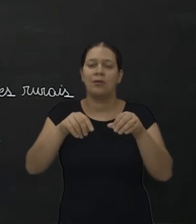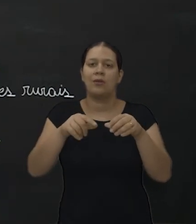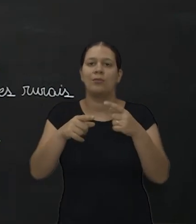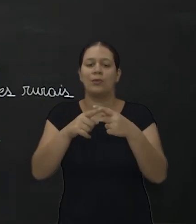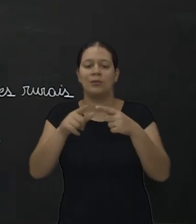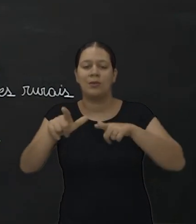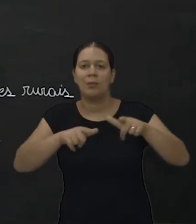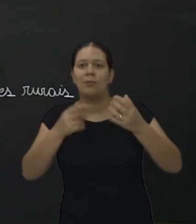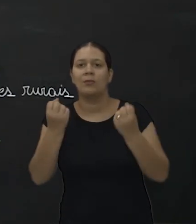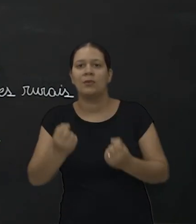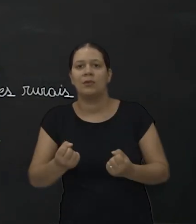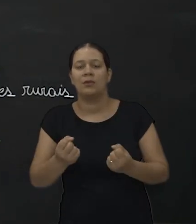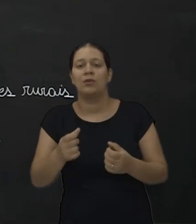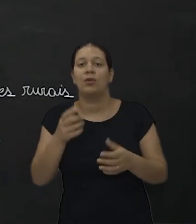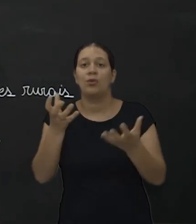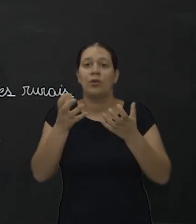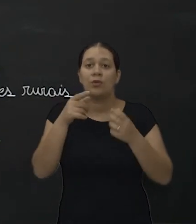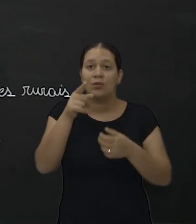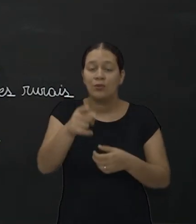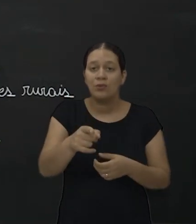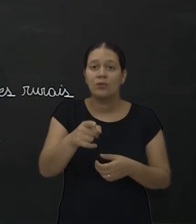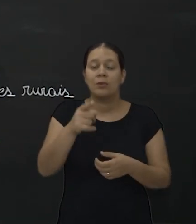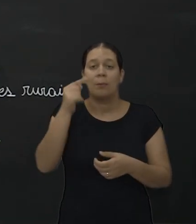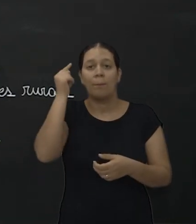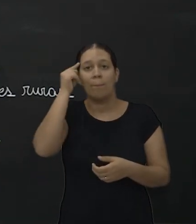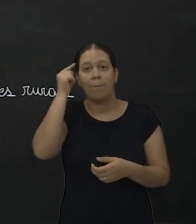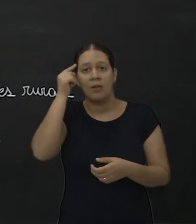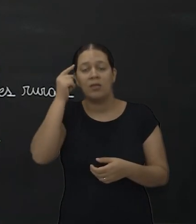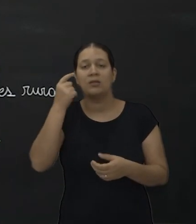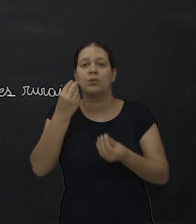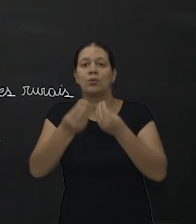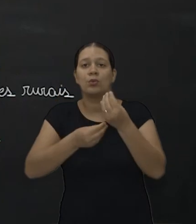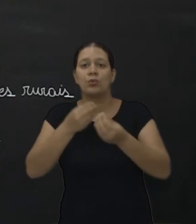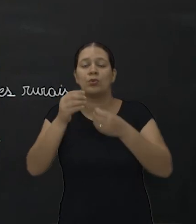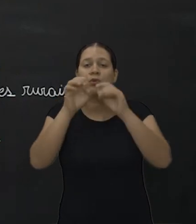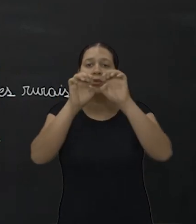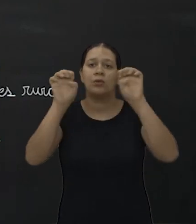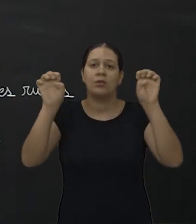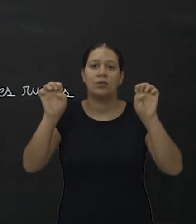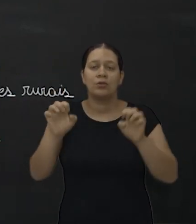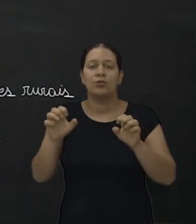encerrar, eu gostaria que você refletisse até que ponto essa estrutura não foi